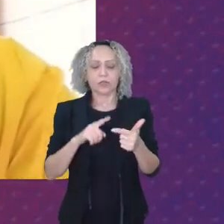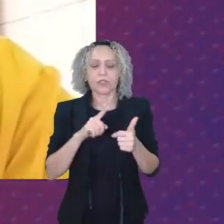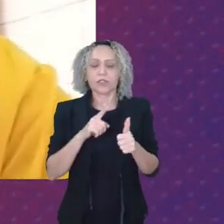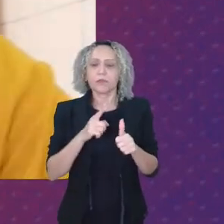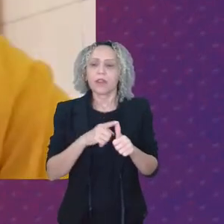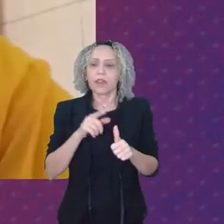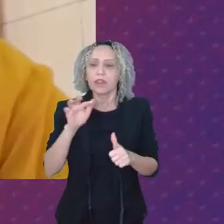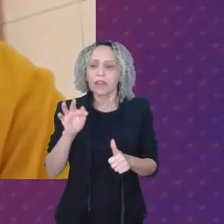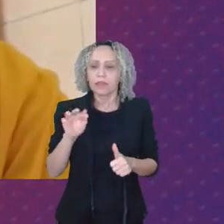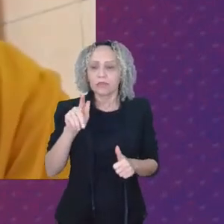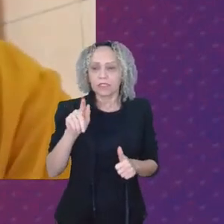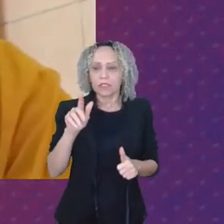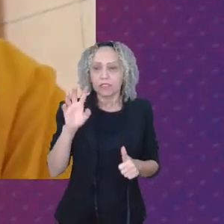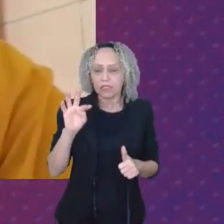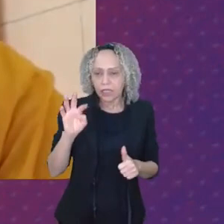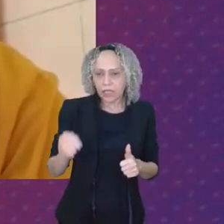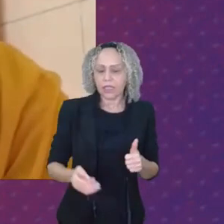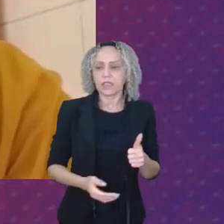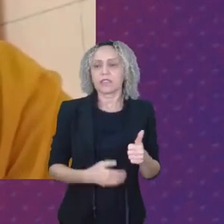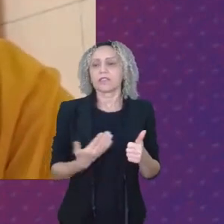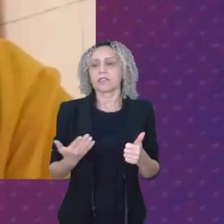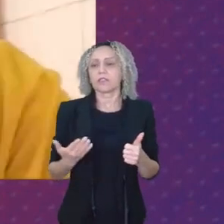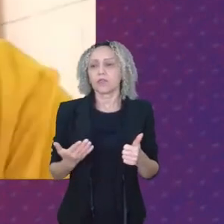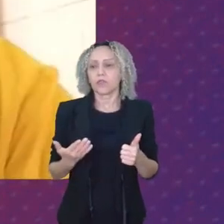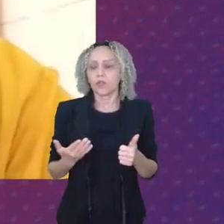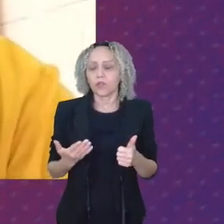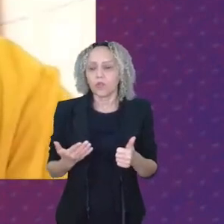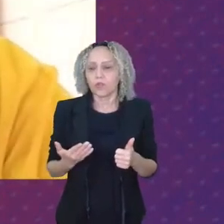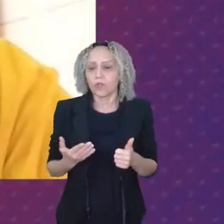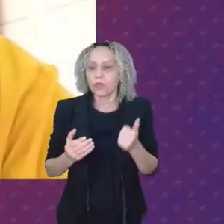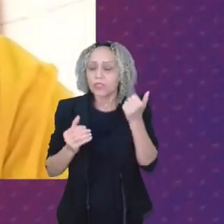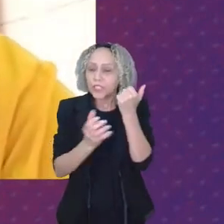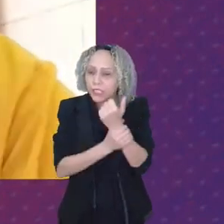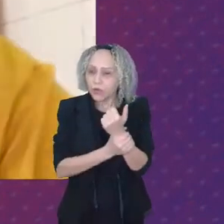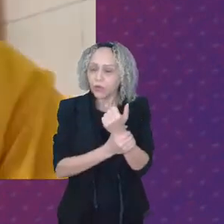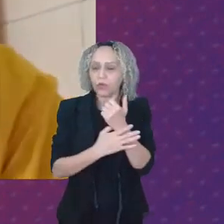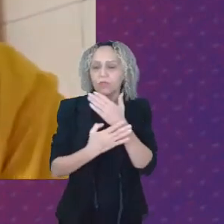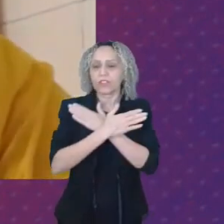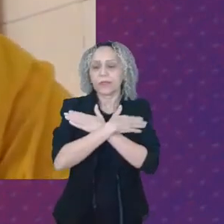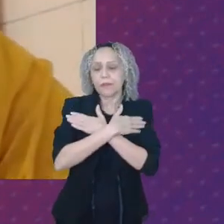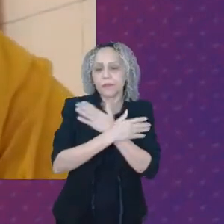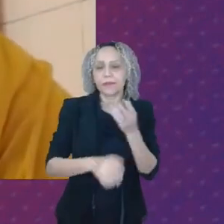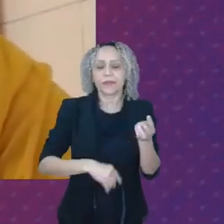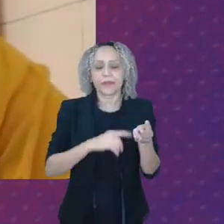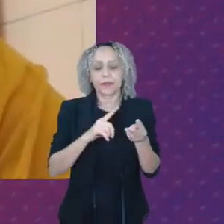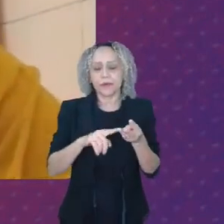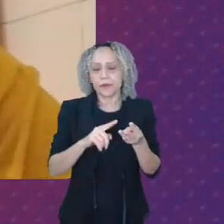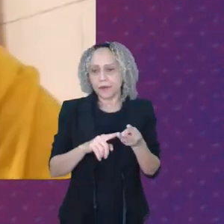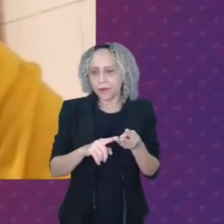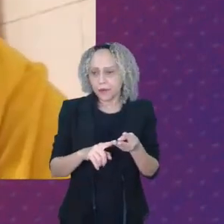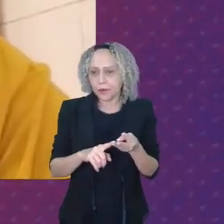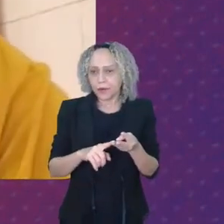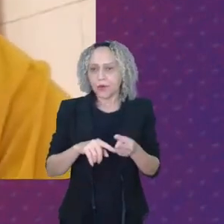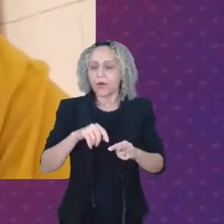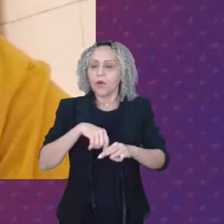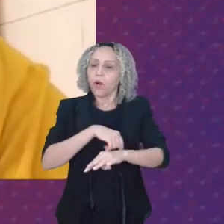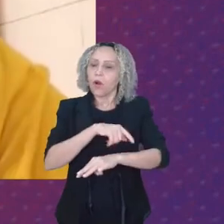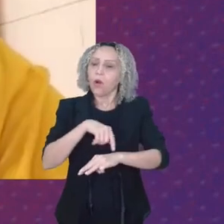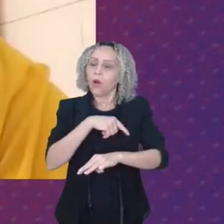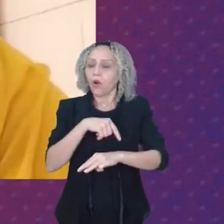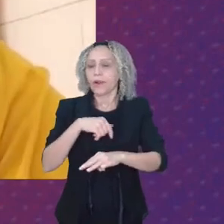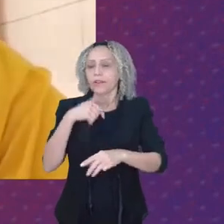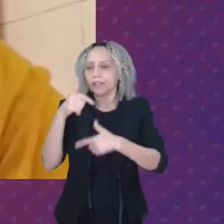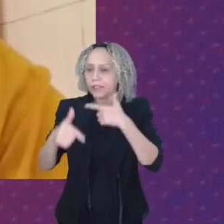seguro-desemprego, adicional noturno, abono família, comunicação de acidente de trabalho, entre outros. Porém, ela só entrou